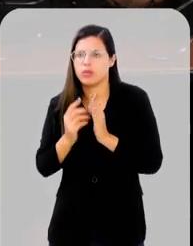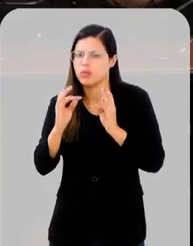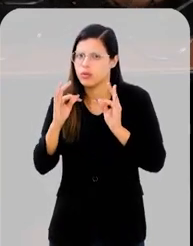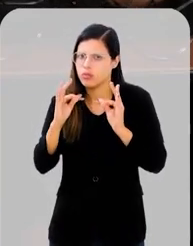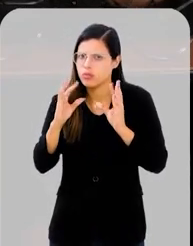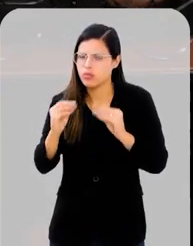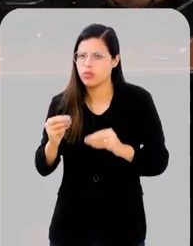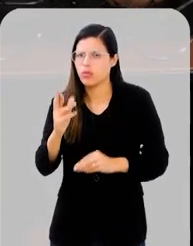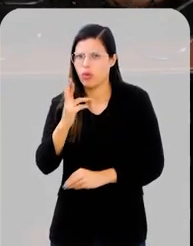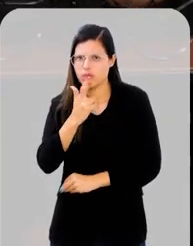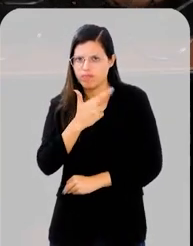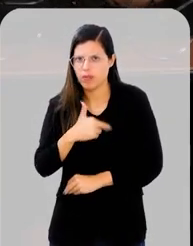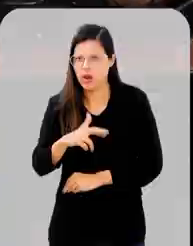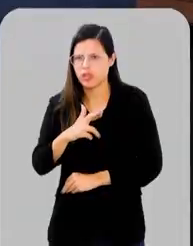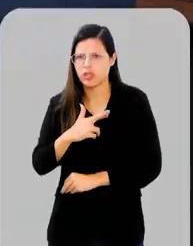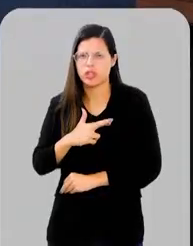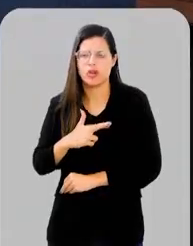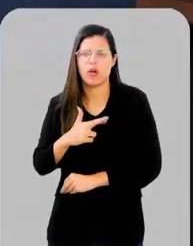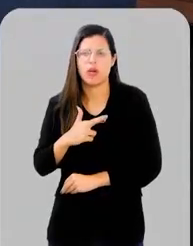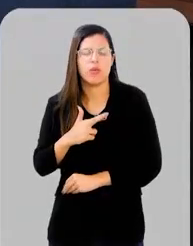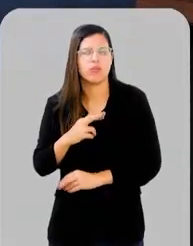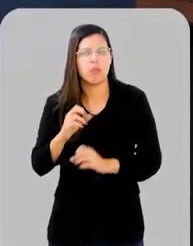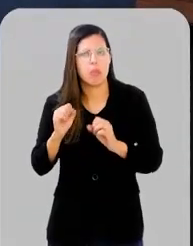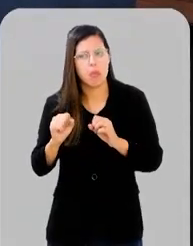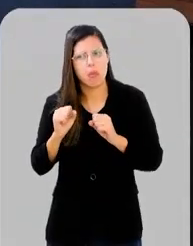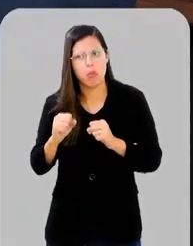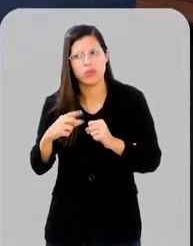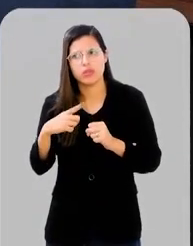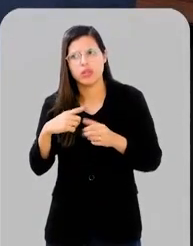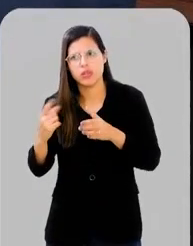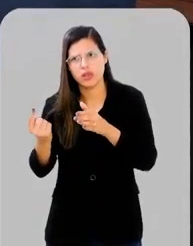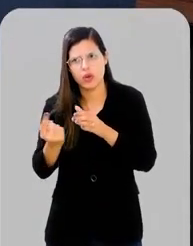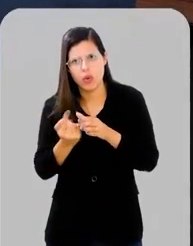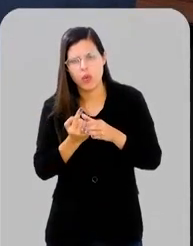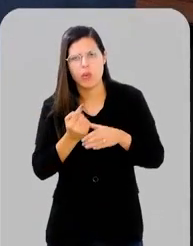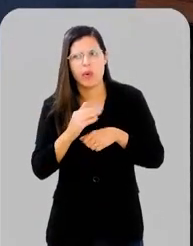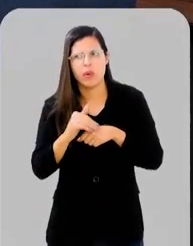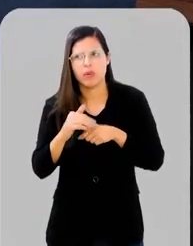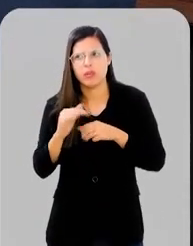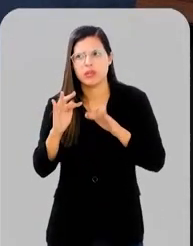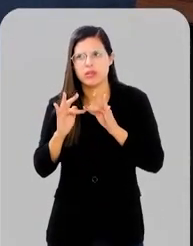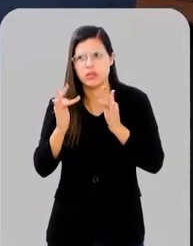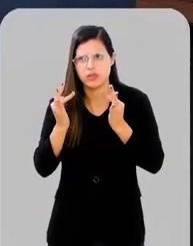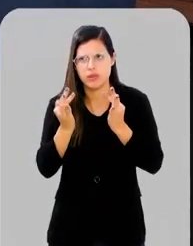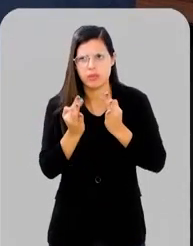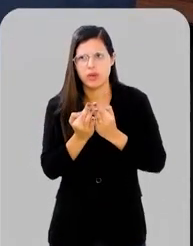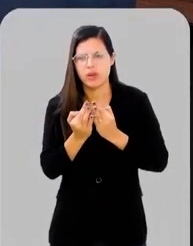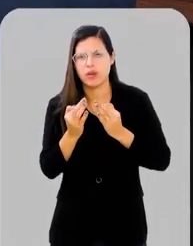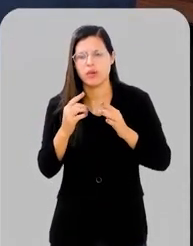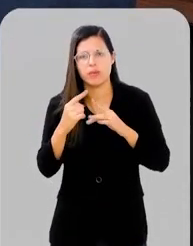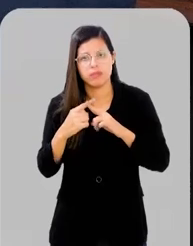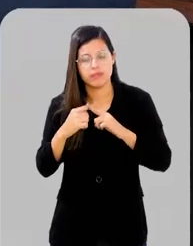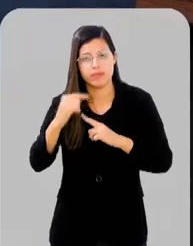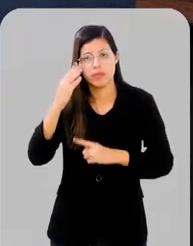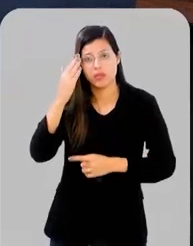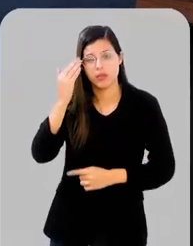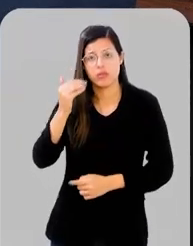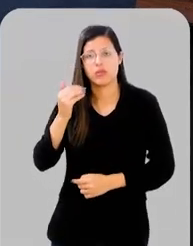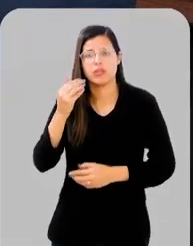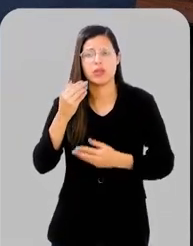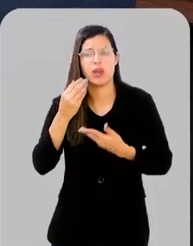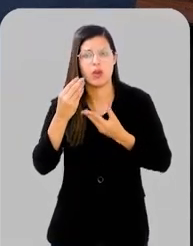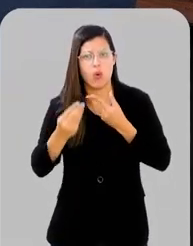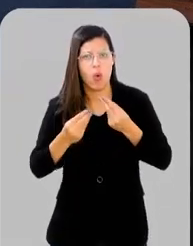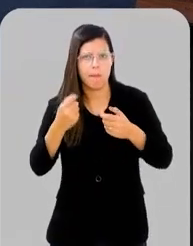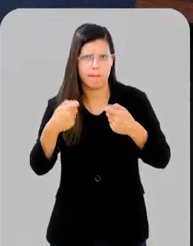todos os religiosos para que possa ter o acolhimento com essas famílias porque eu sei o